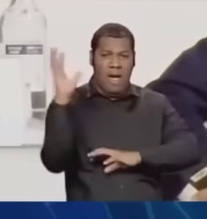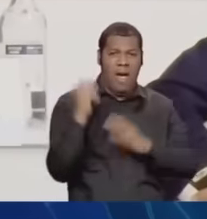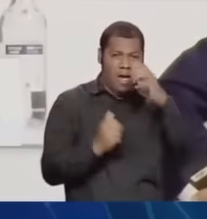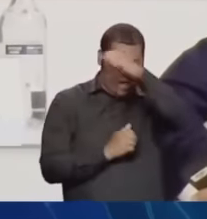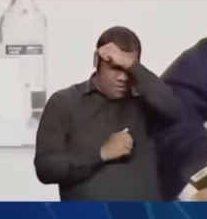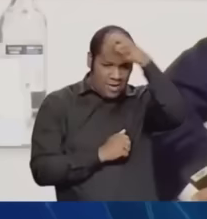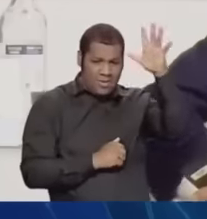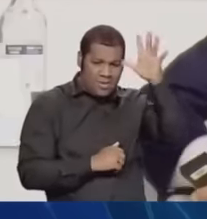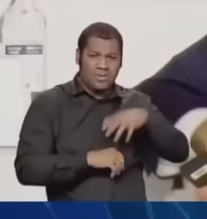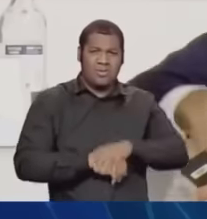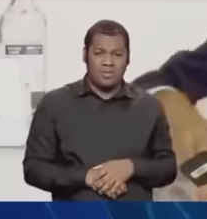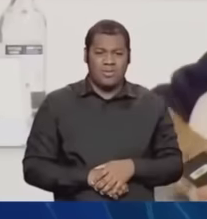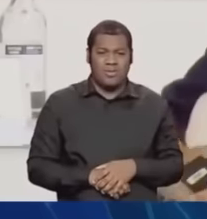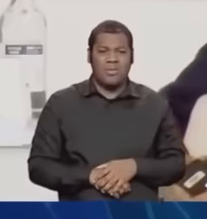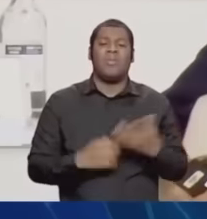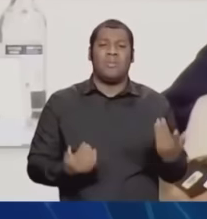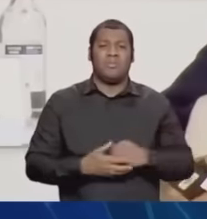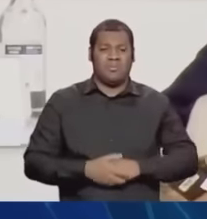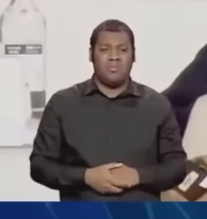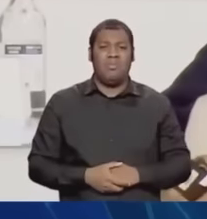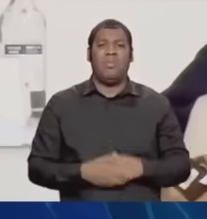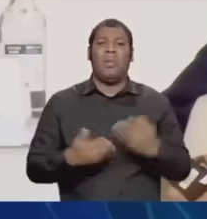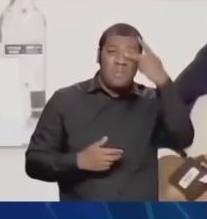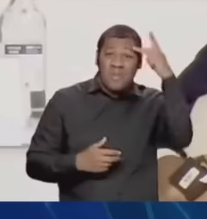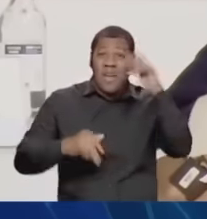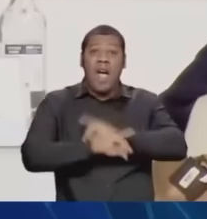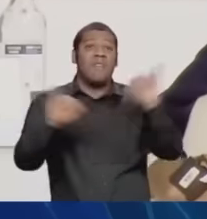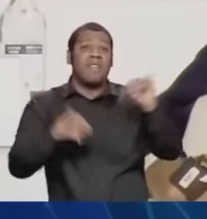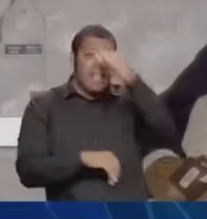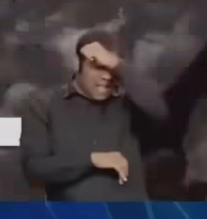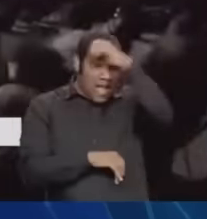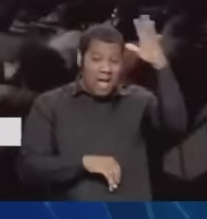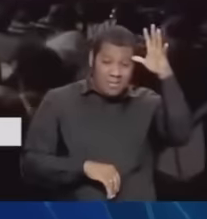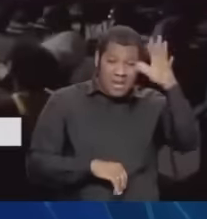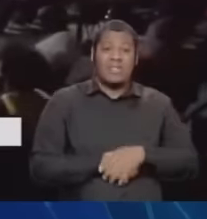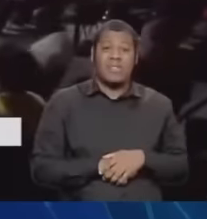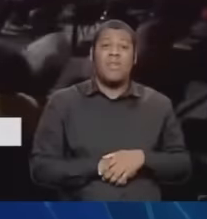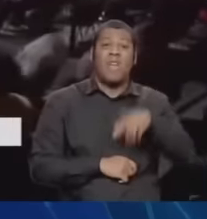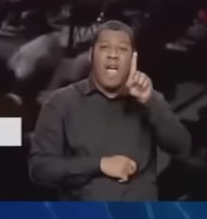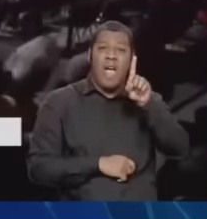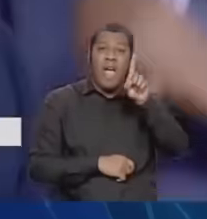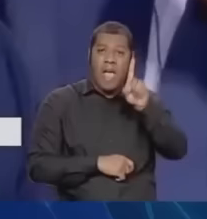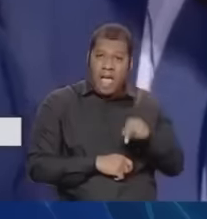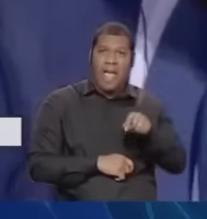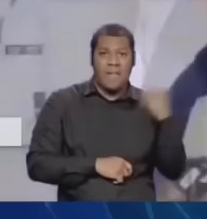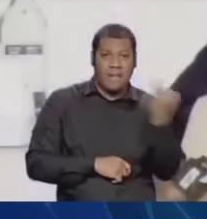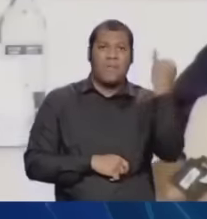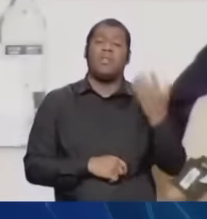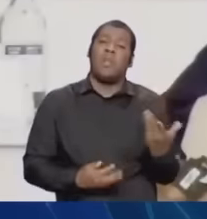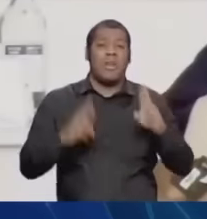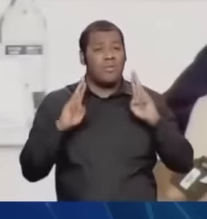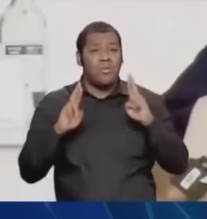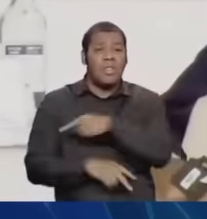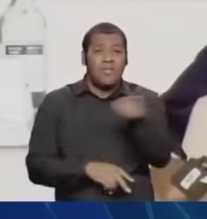admiram tanto a Amazônia, que dizem que a Amazônia é o pulmão do mundo, eu espero que essas pessoas participem da COP25